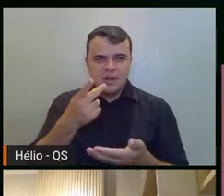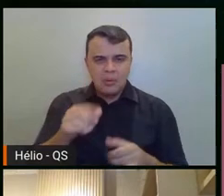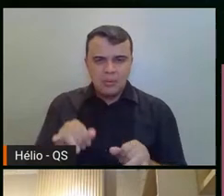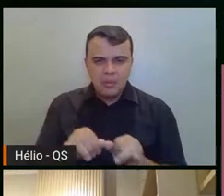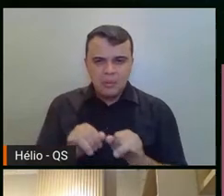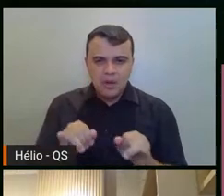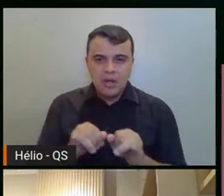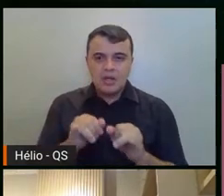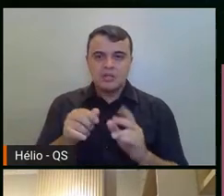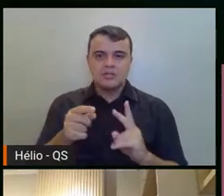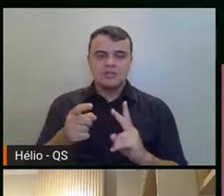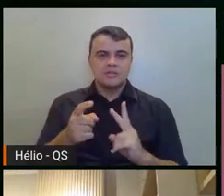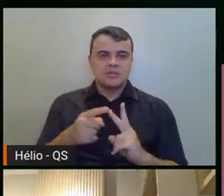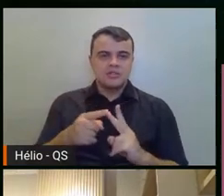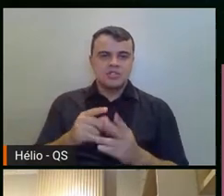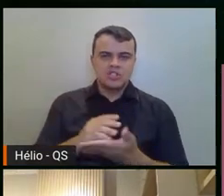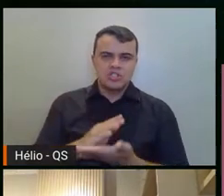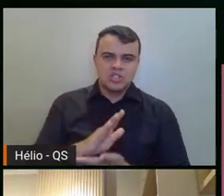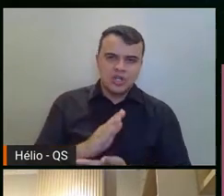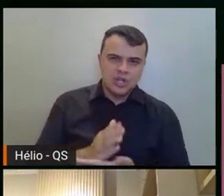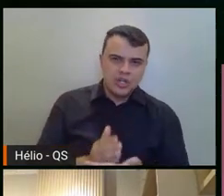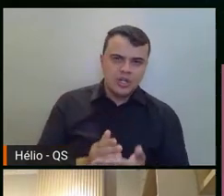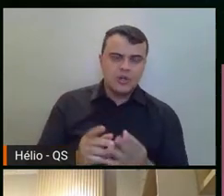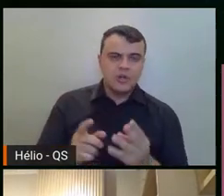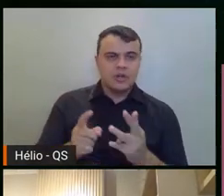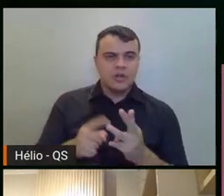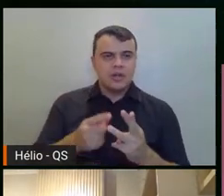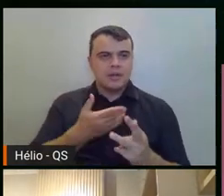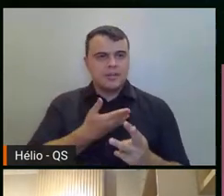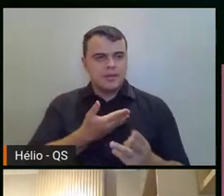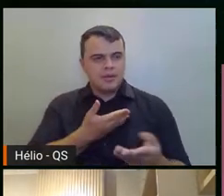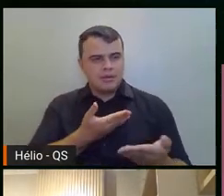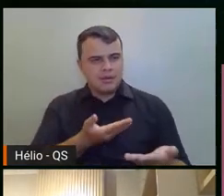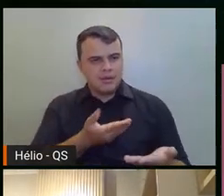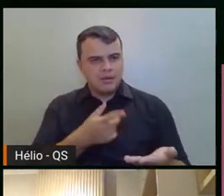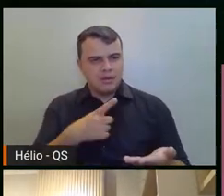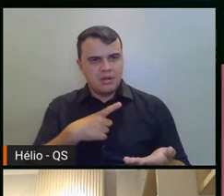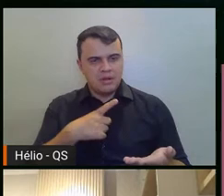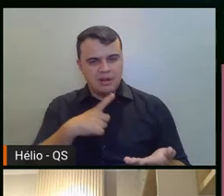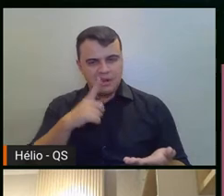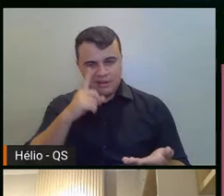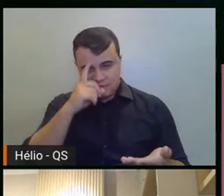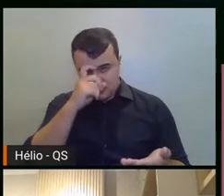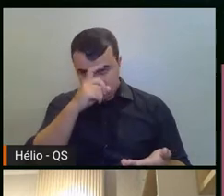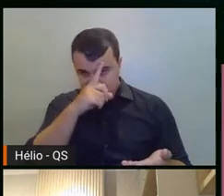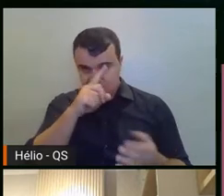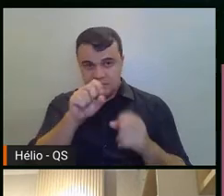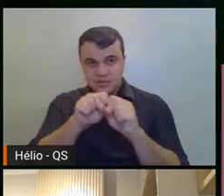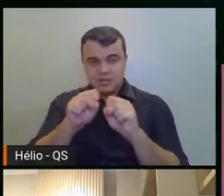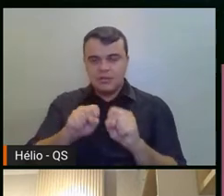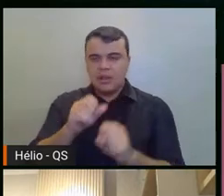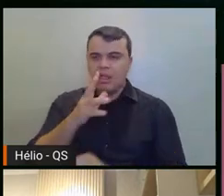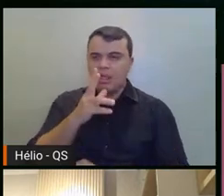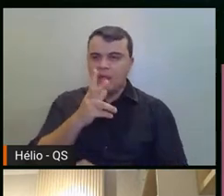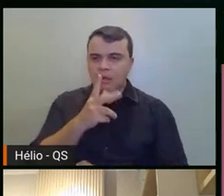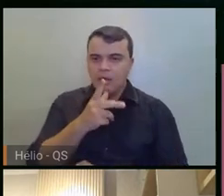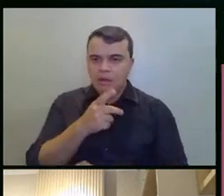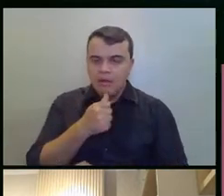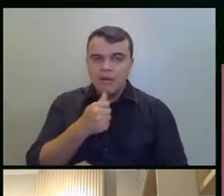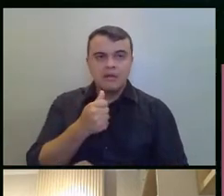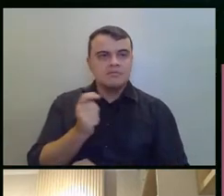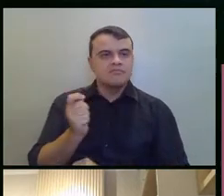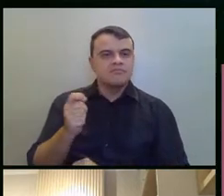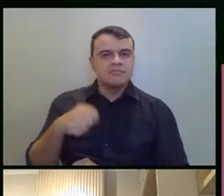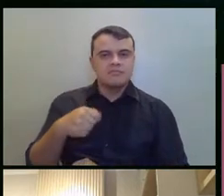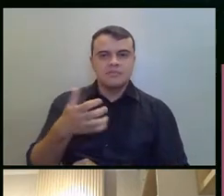o cara é chato é o amiguinho ali é mala a plataforma é lenta as coisas não são